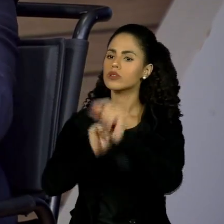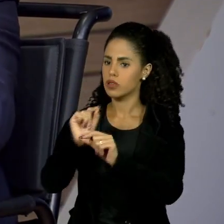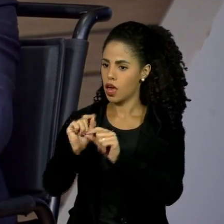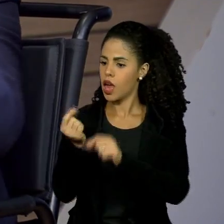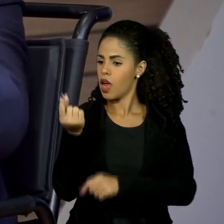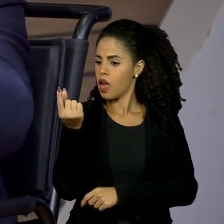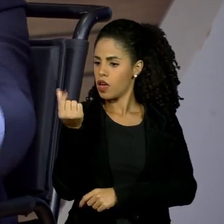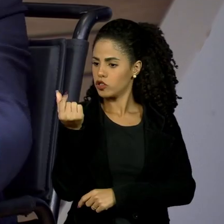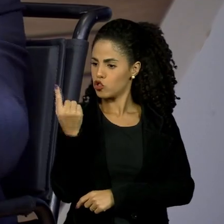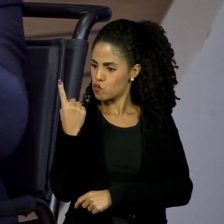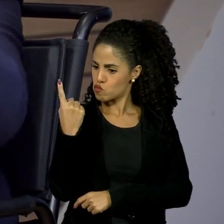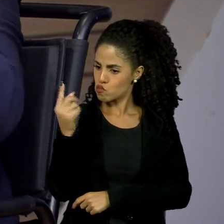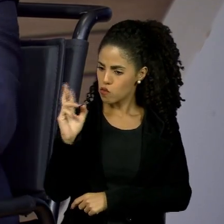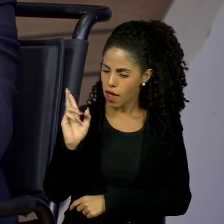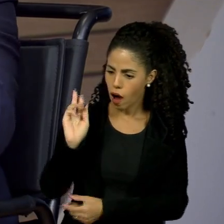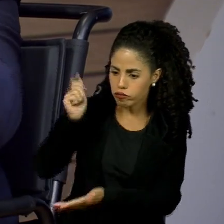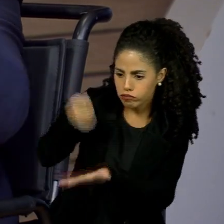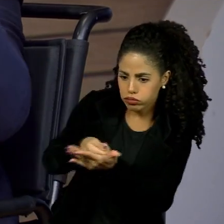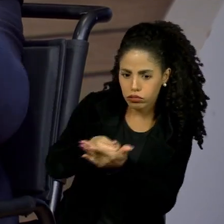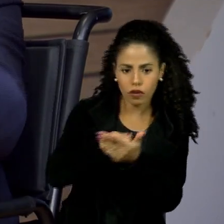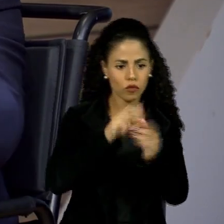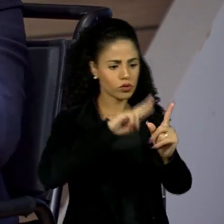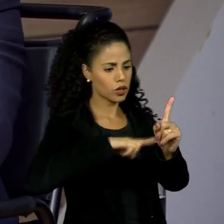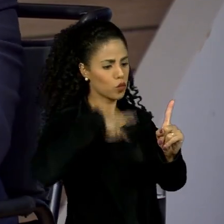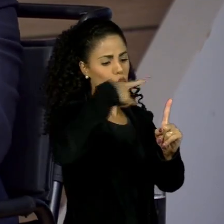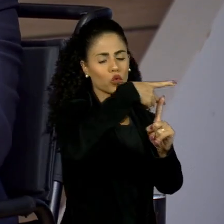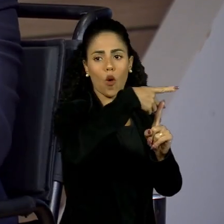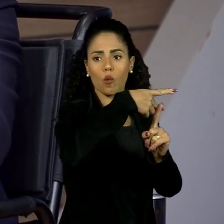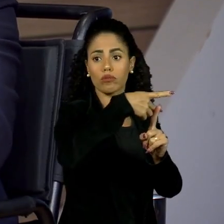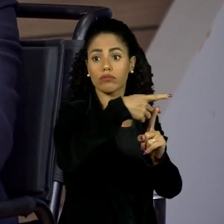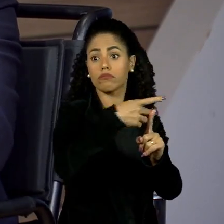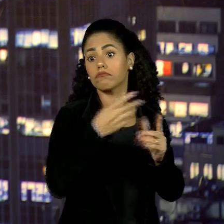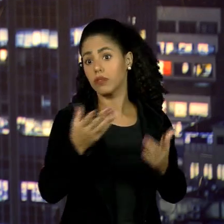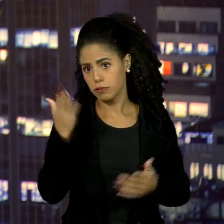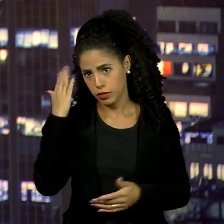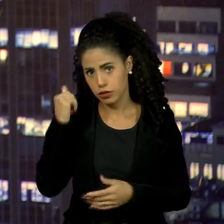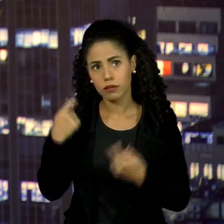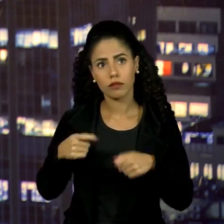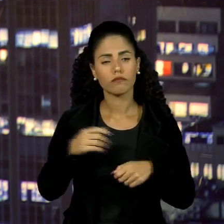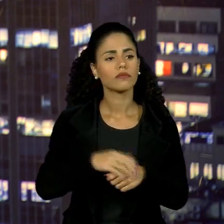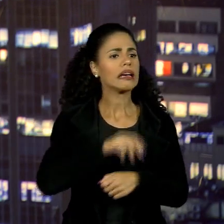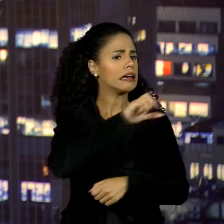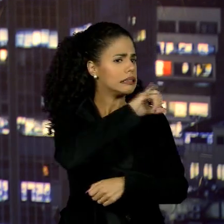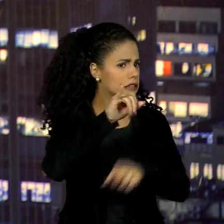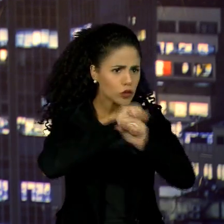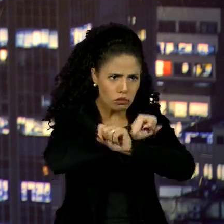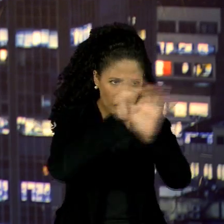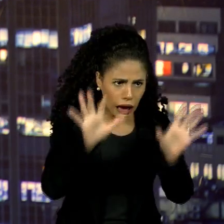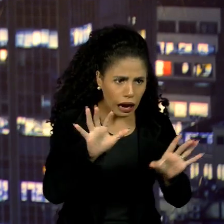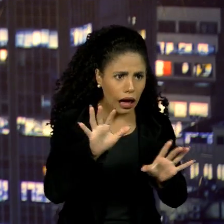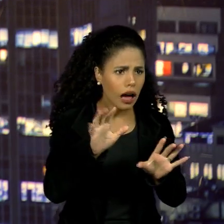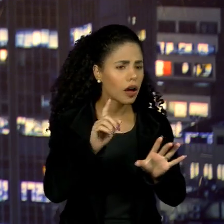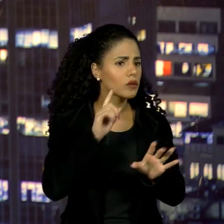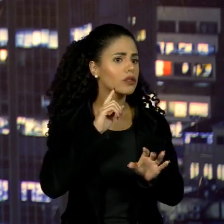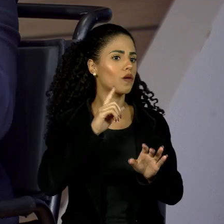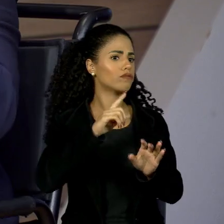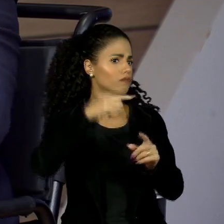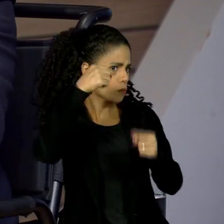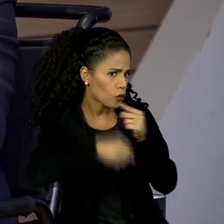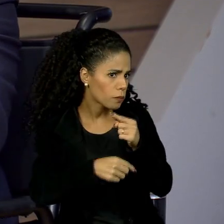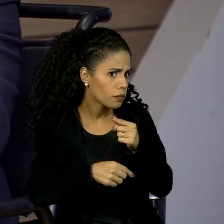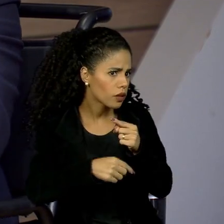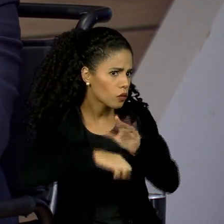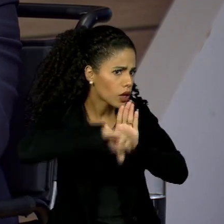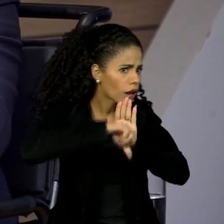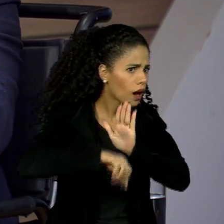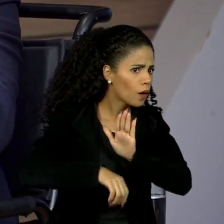quanto que ele vai ganhar se ele tiver o resultado que ele apostou. Se isso não tiver claro, é um jogo que não é permitido. Então. E aí, o que a gente já tem